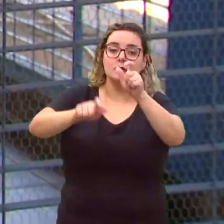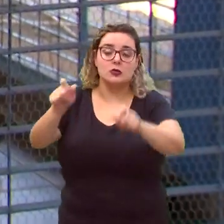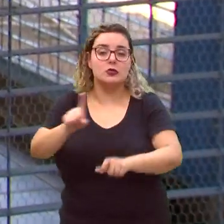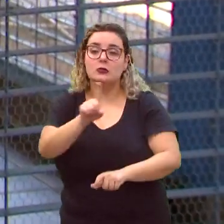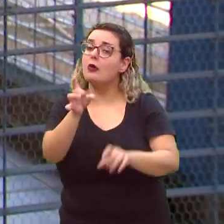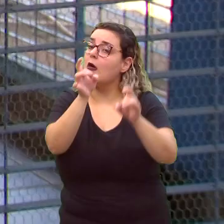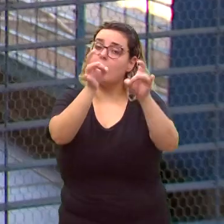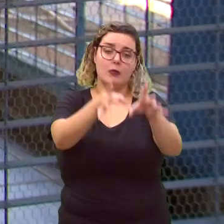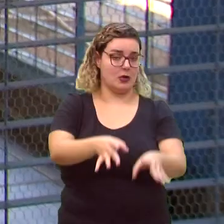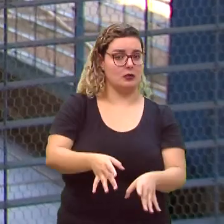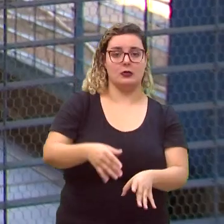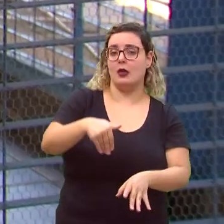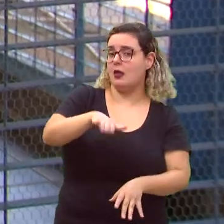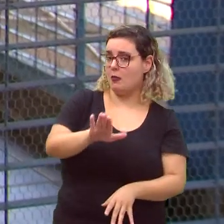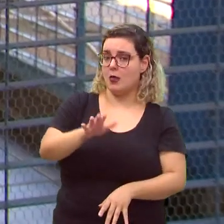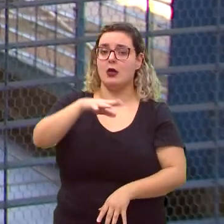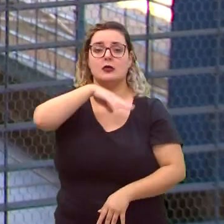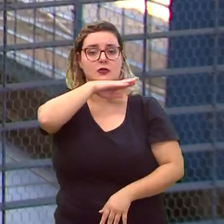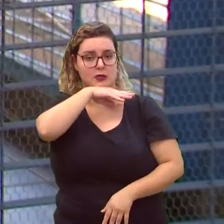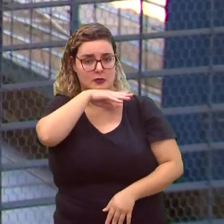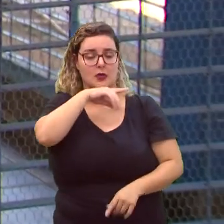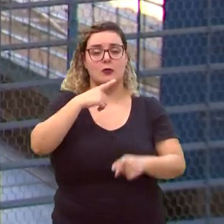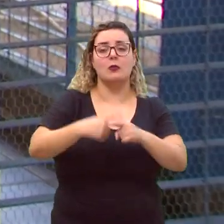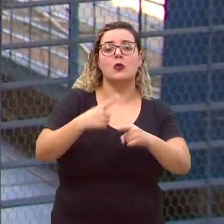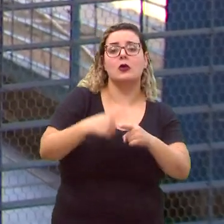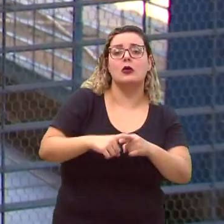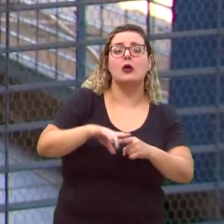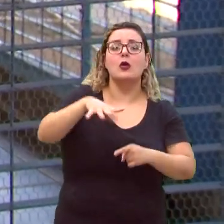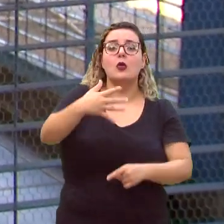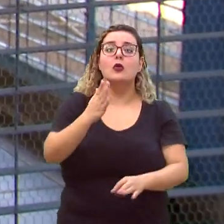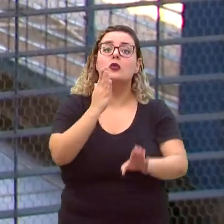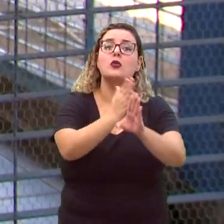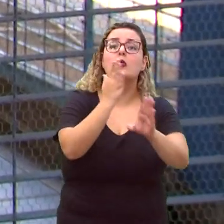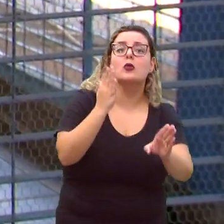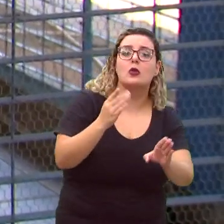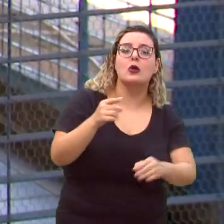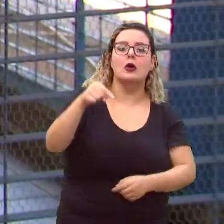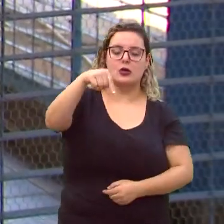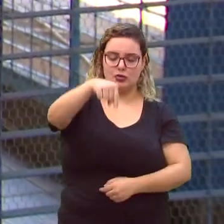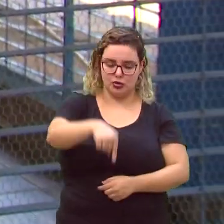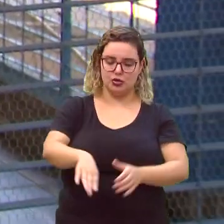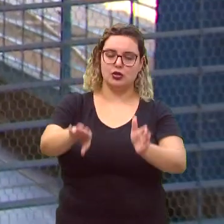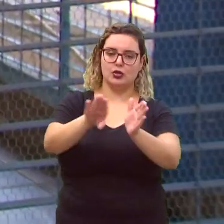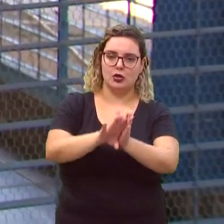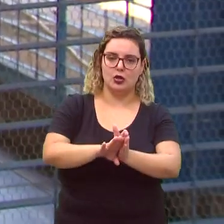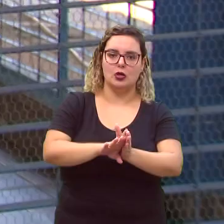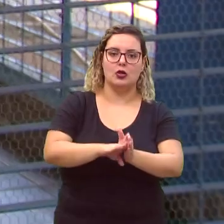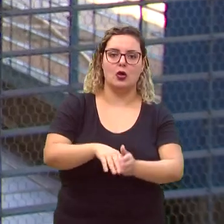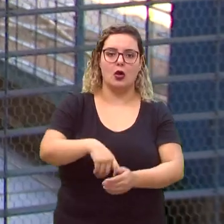das pessoas não abandonarem tantos animais. Porque quando esse animal é localizado, ele vem para cá,